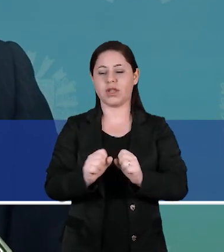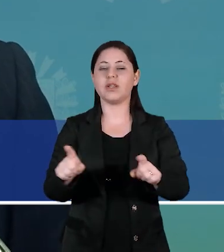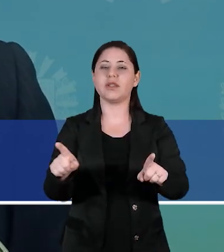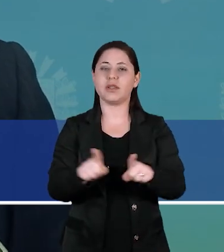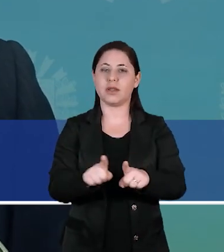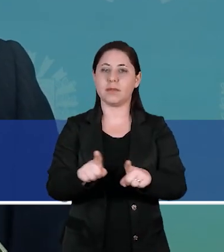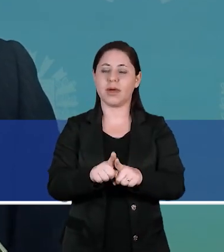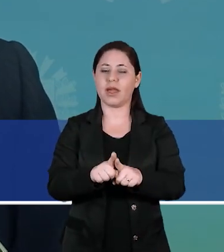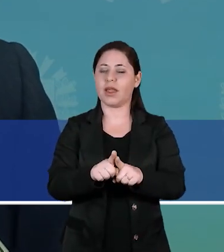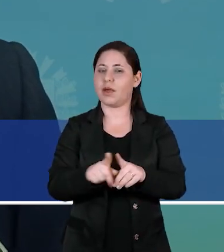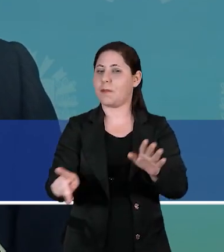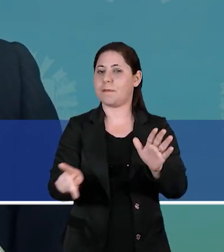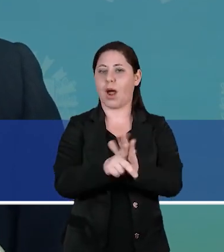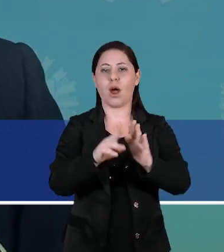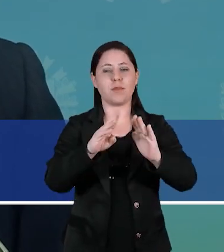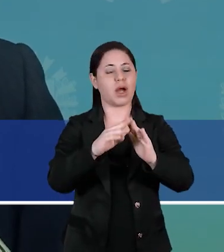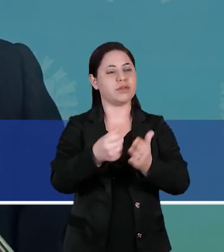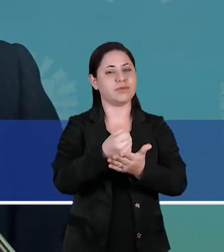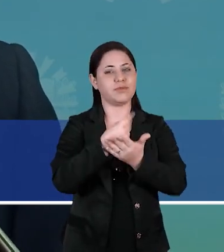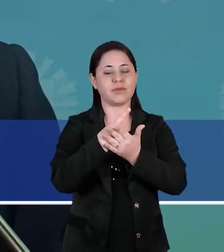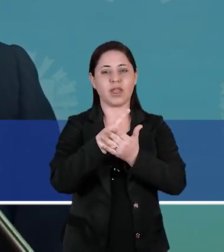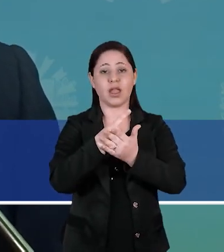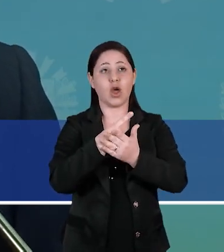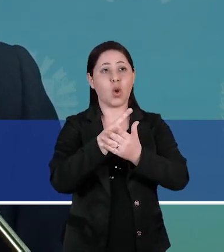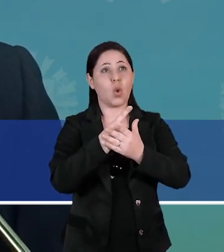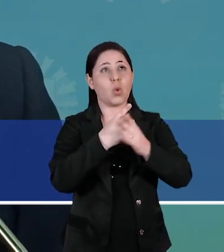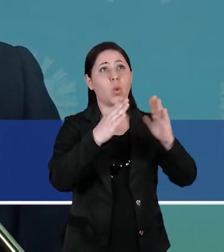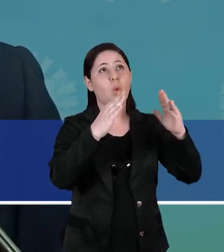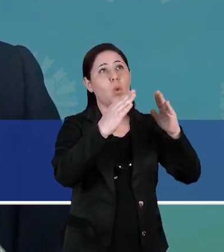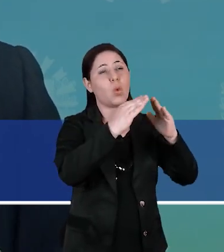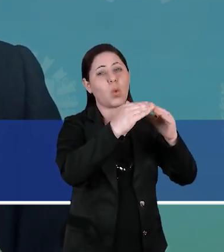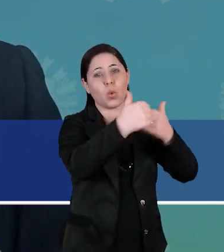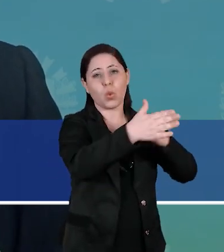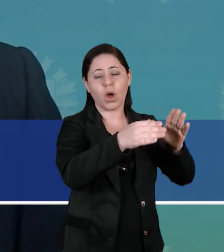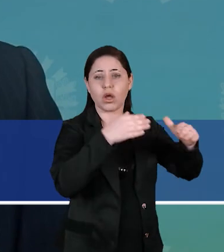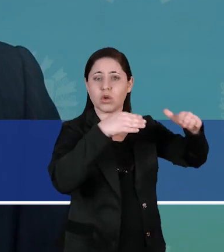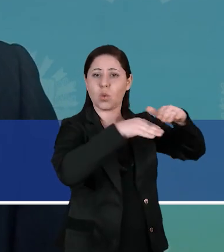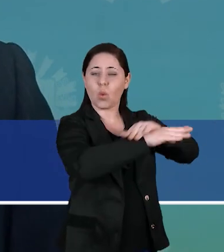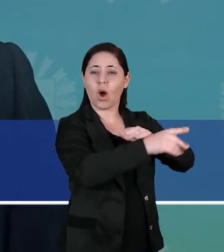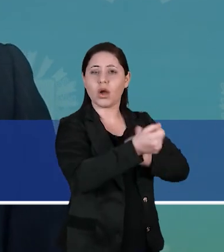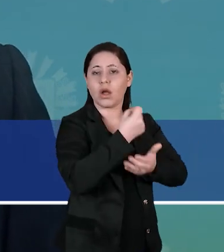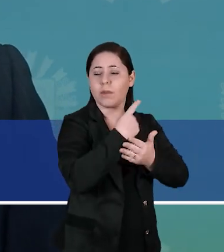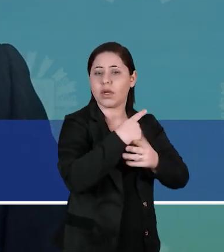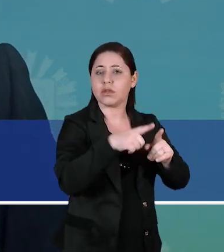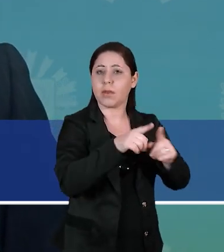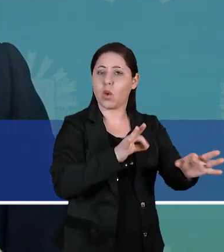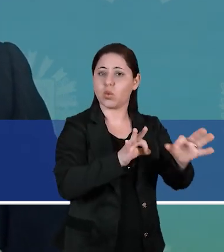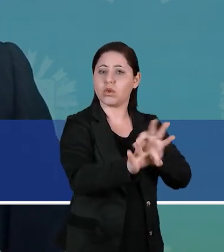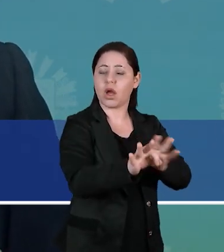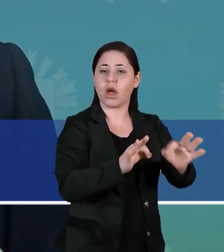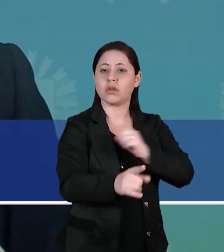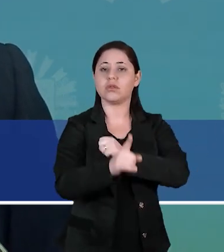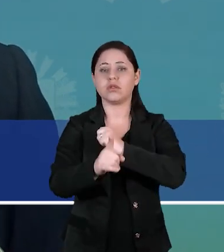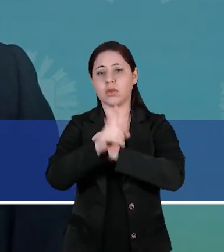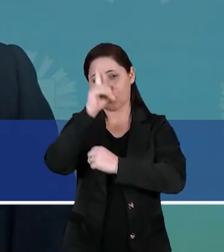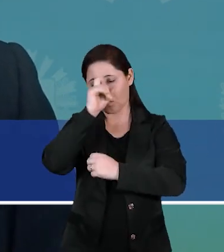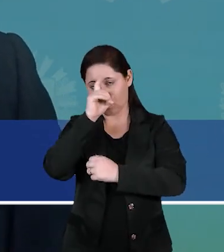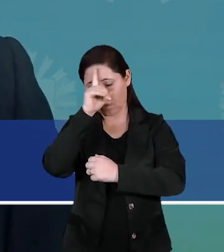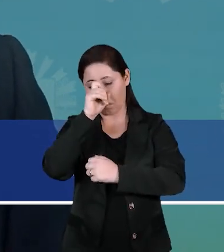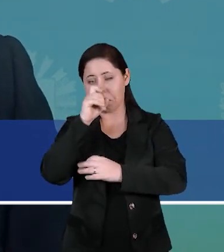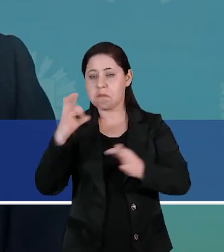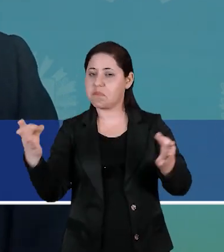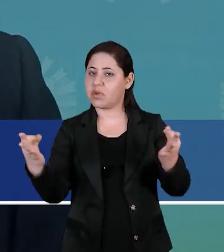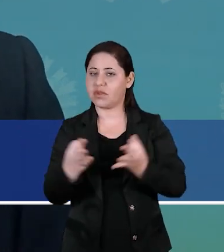dotar então a farmácia, o almoxarifado, daqueles materiais que são necessários para um adequado funcionamento do